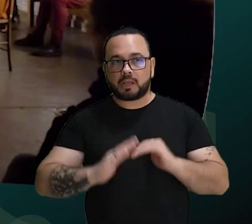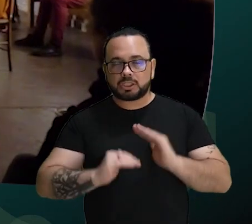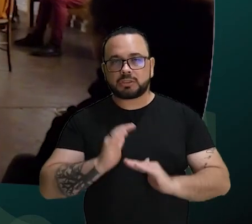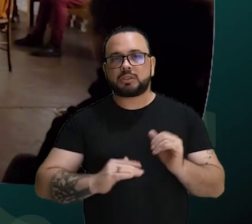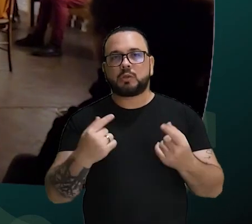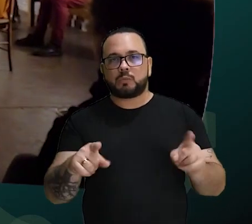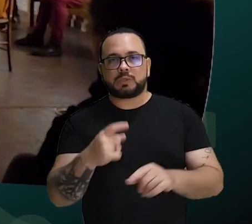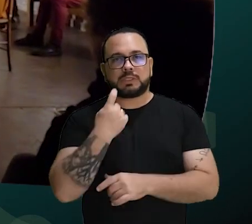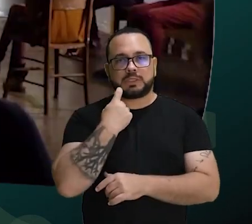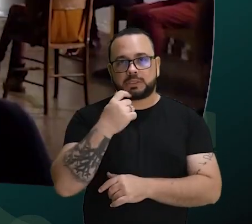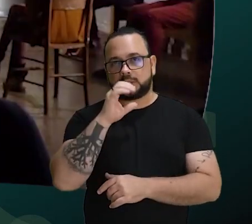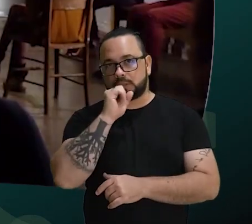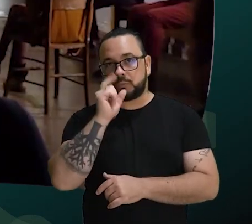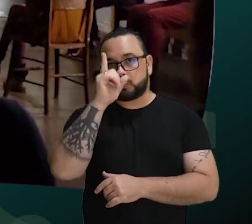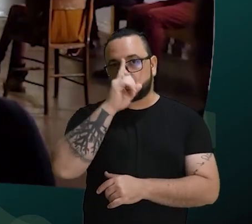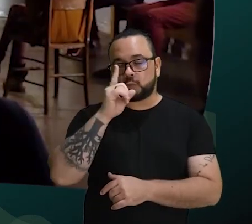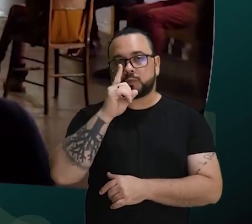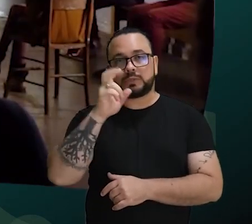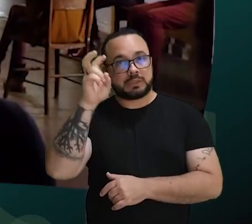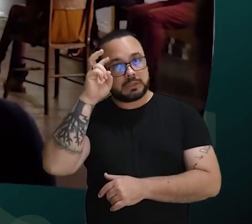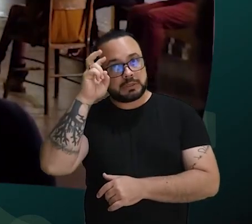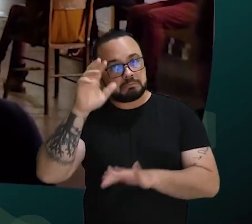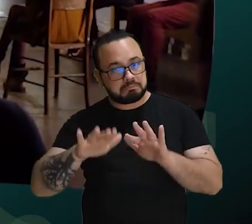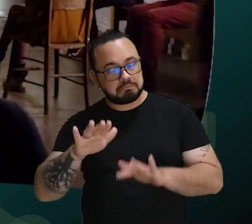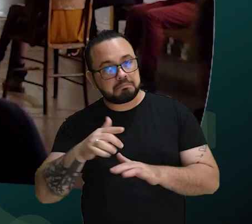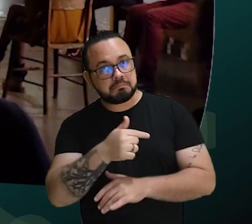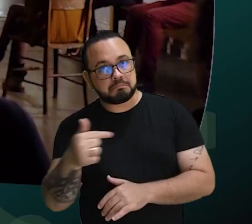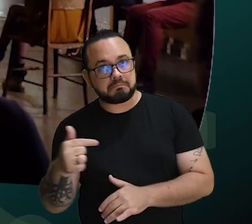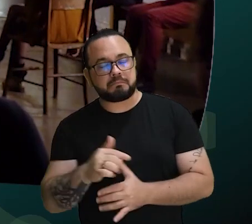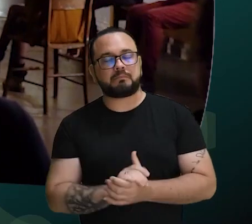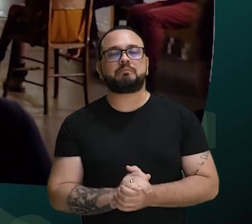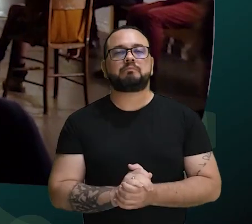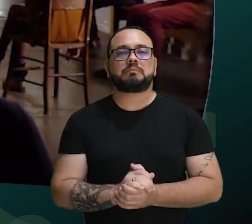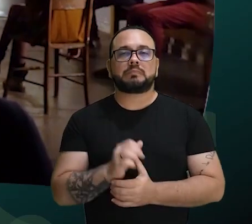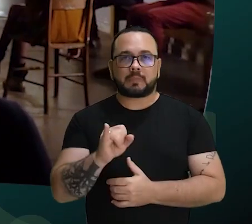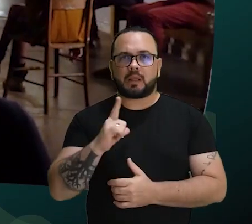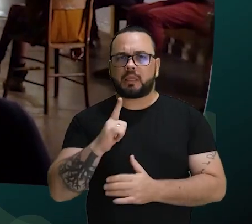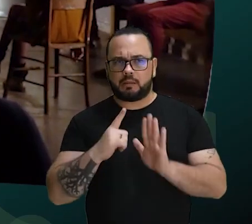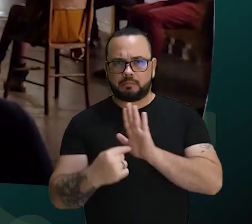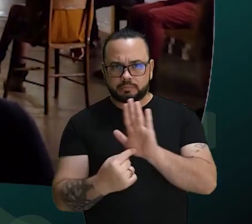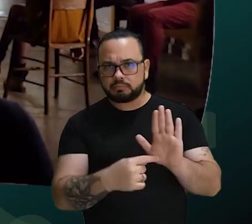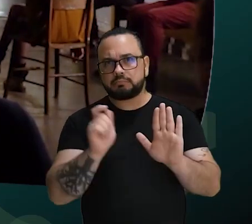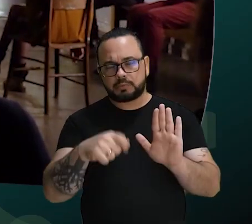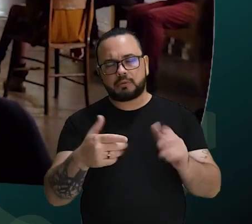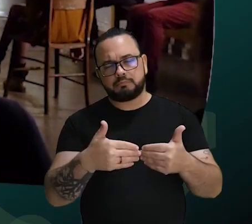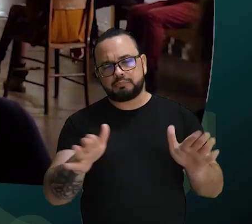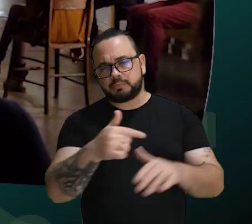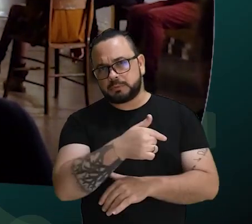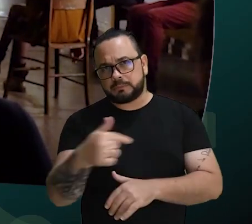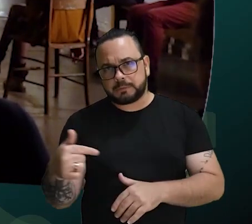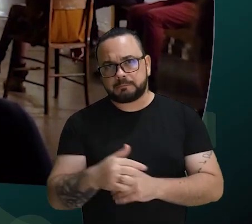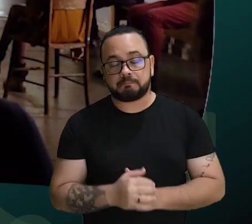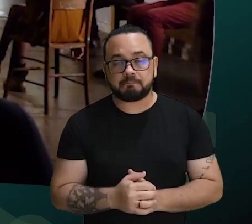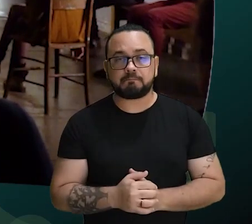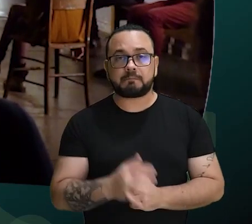as atividades musicais, sextas e sábados, domingos e quintas, dependendo da semana. Quando tem exposição, fica aberto a semana inteira. Então,